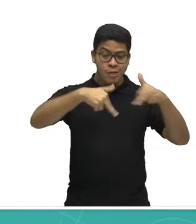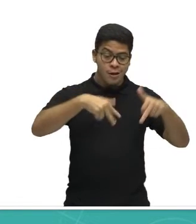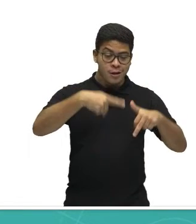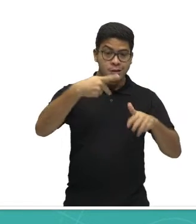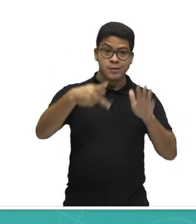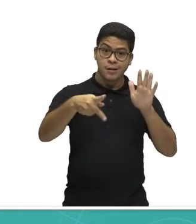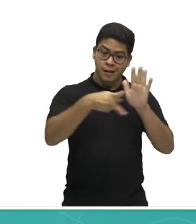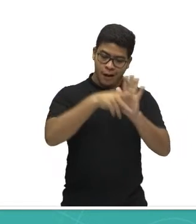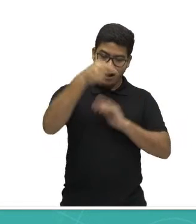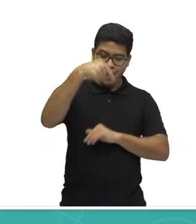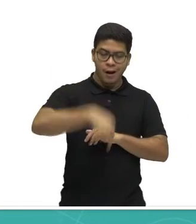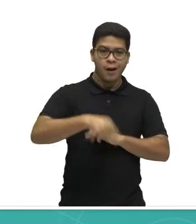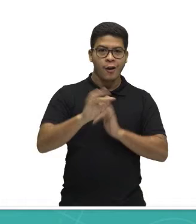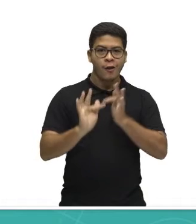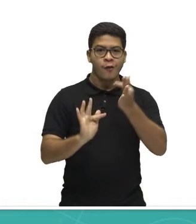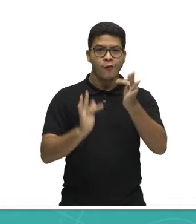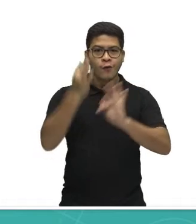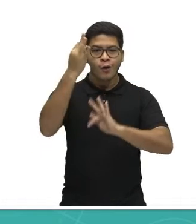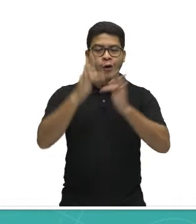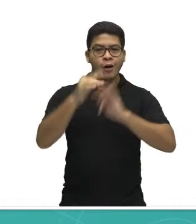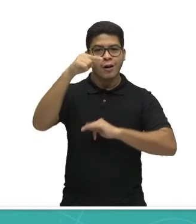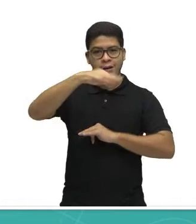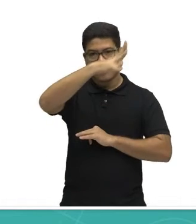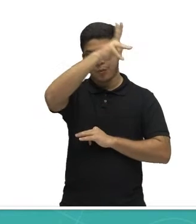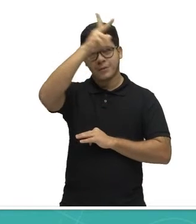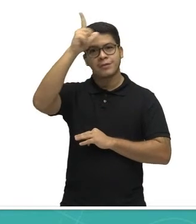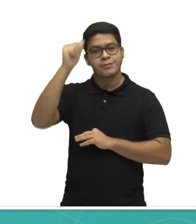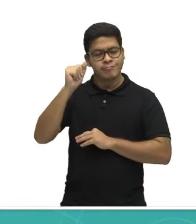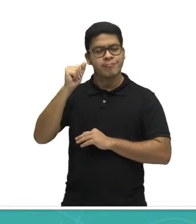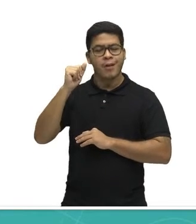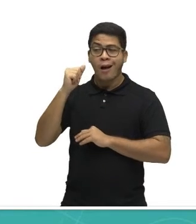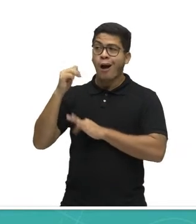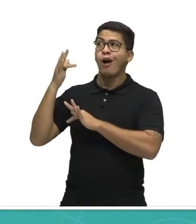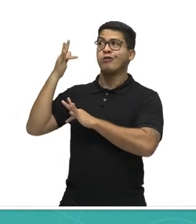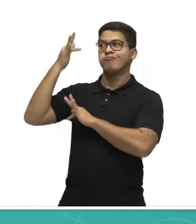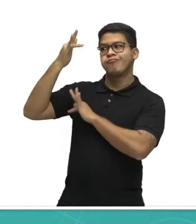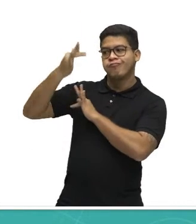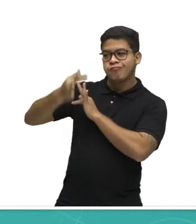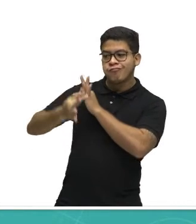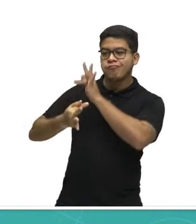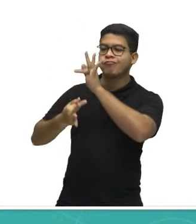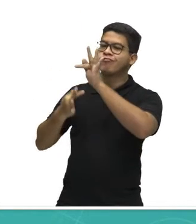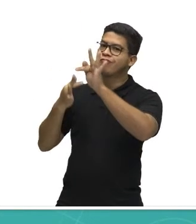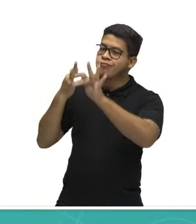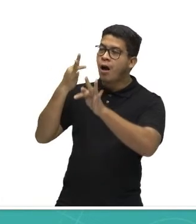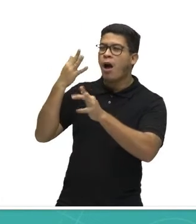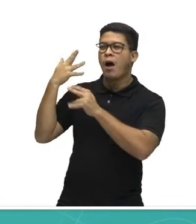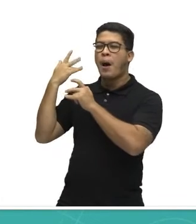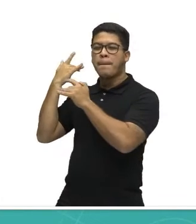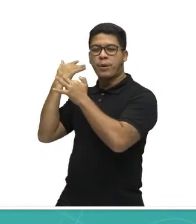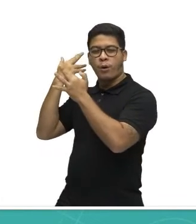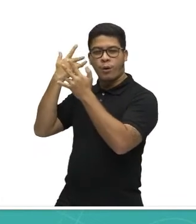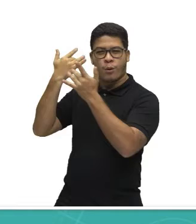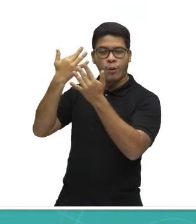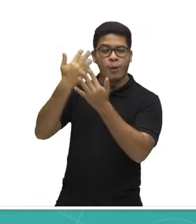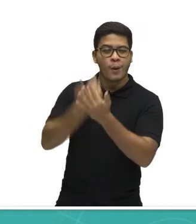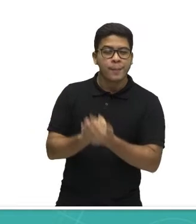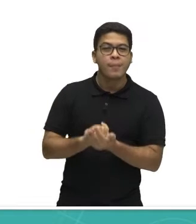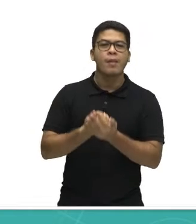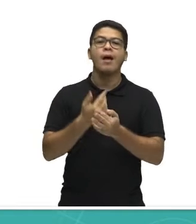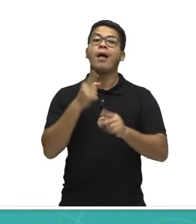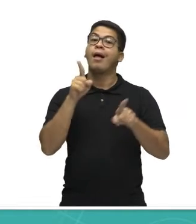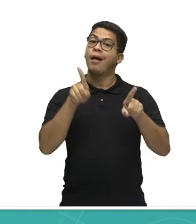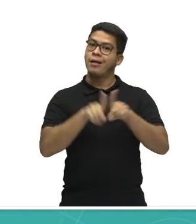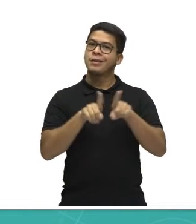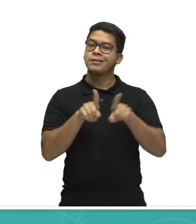tradições, e isso foi passado de geração em geração, através do quê? Da sua família, da sua mãe, do seu pai, dos seus amigos, né?